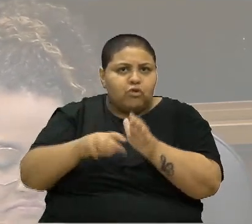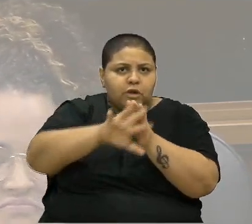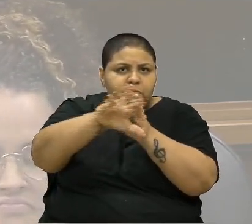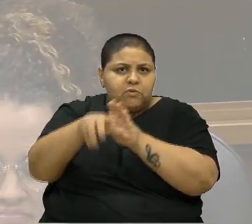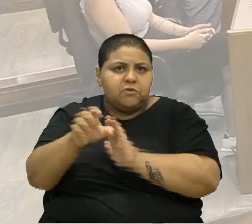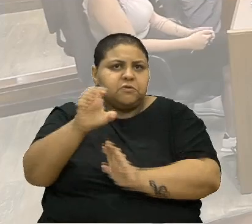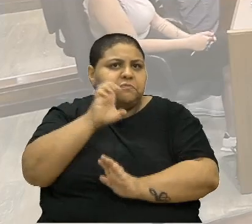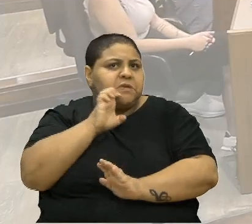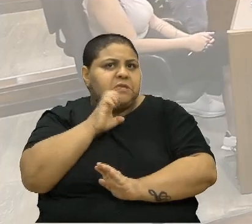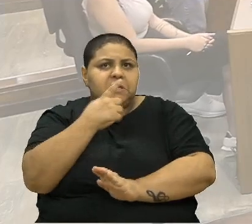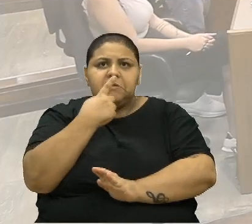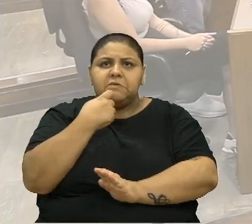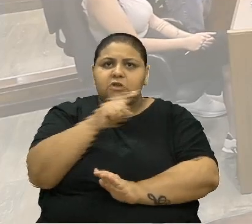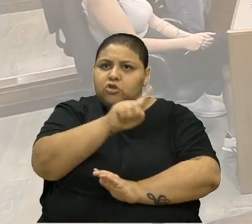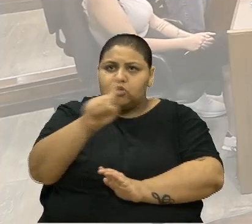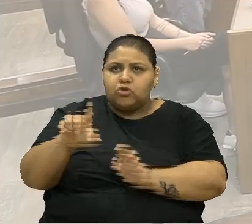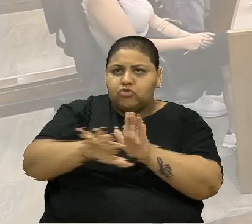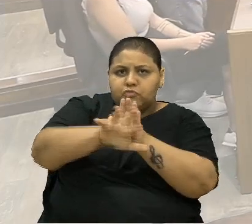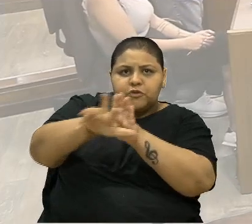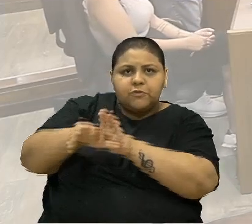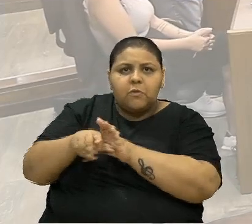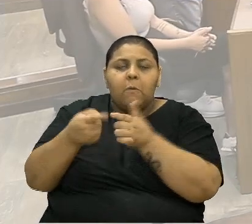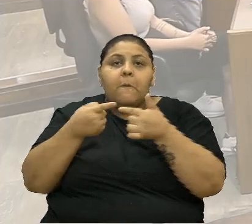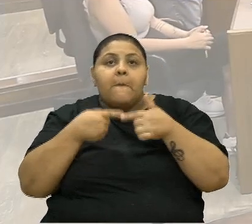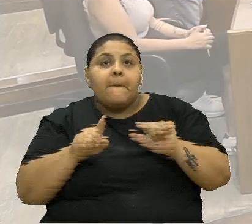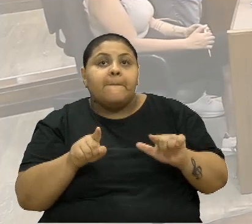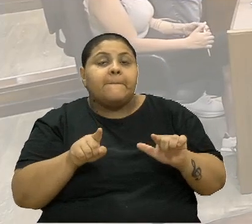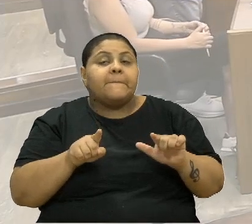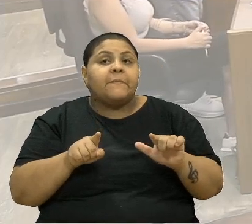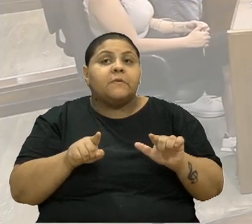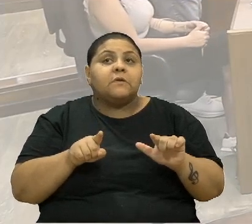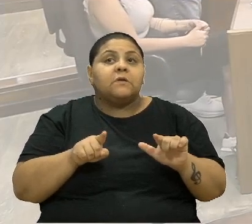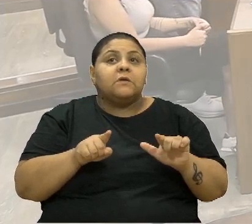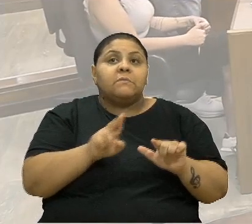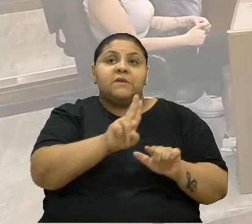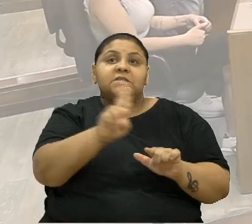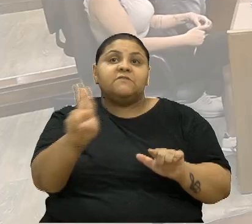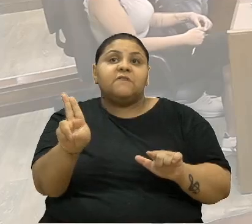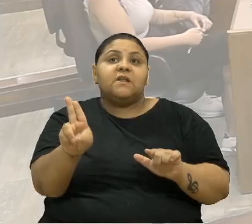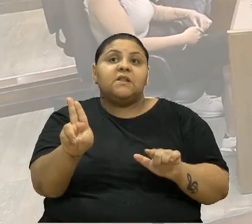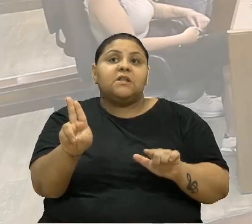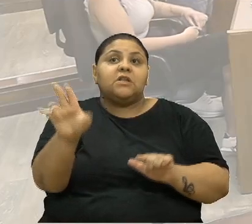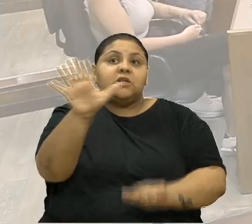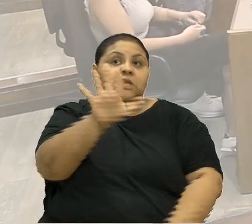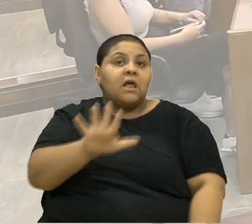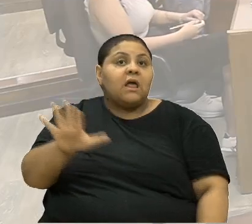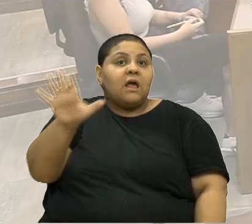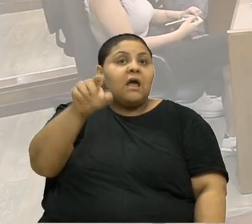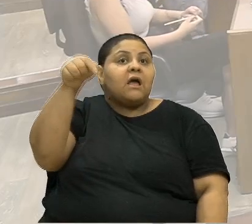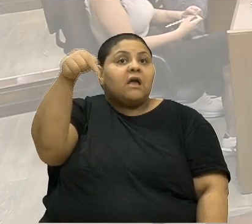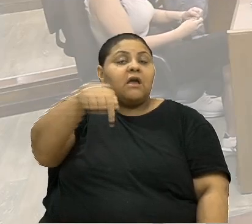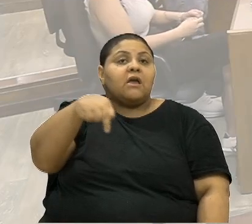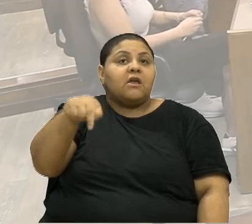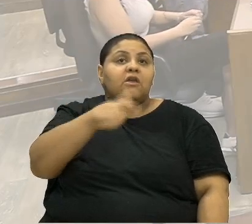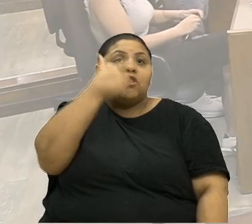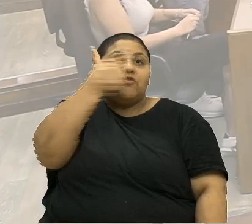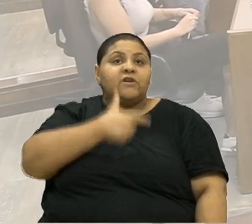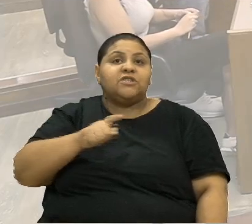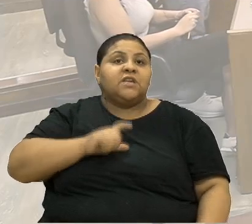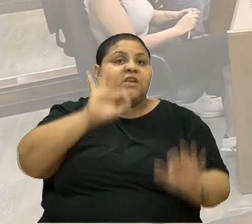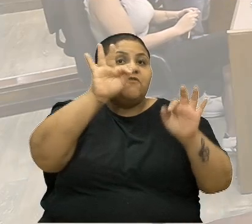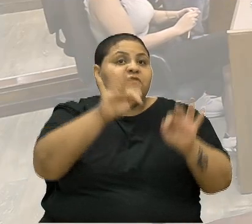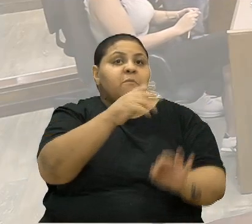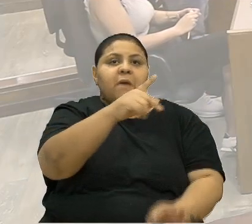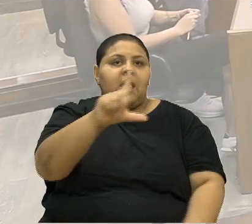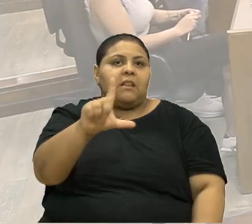não é, aqui também não é. Mas se coloca e se generaliza. Várias vezes aqui generalizaram. Eu não acho que tem que acabar com o